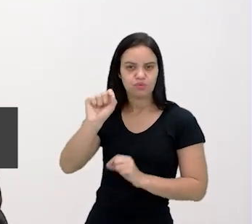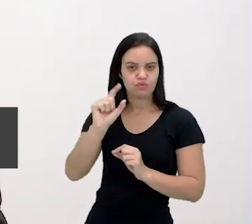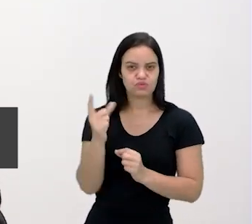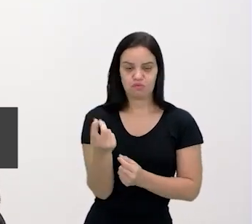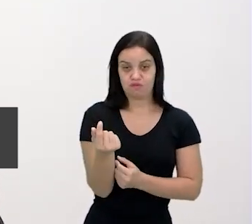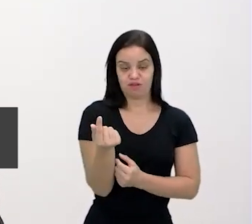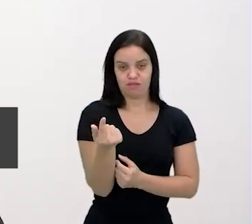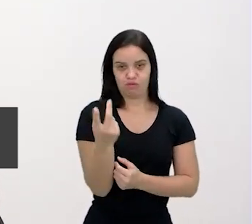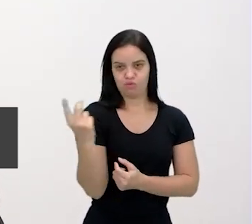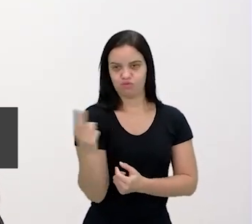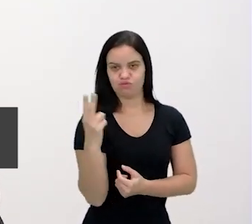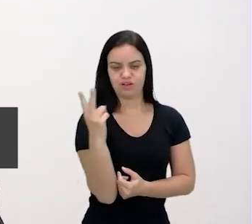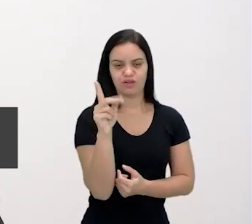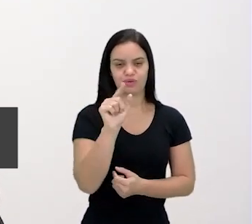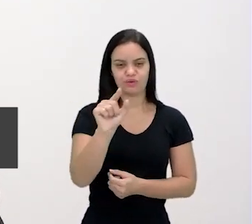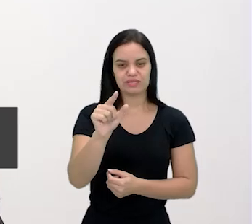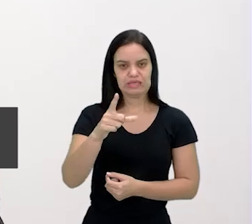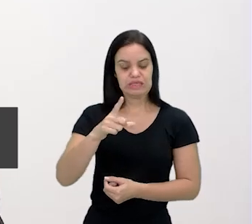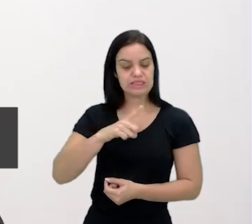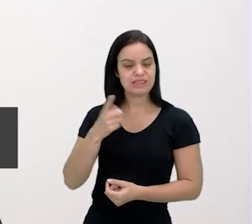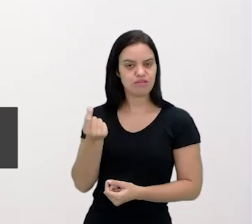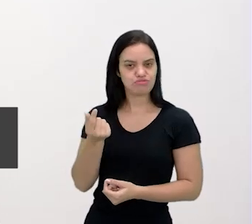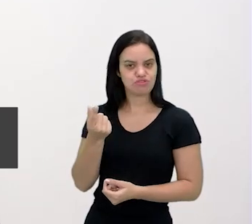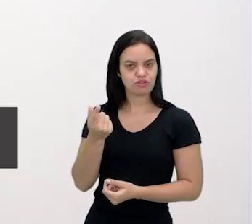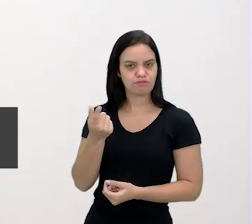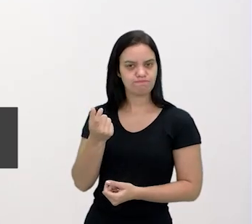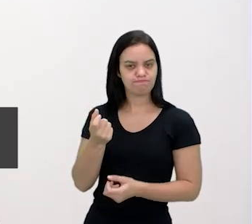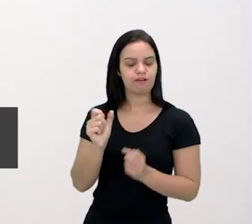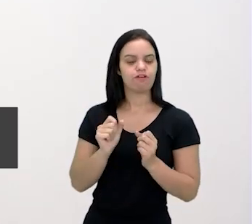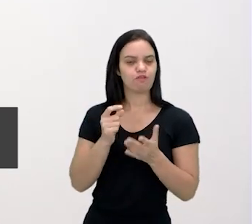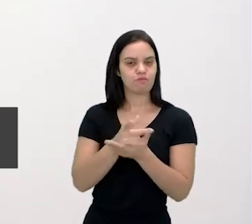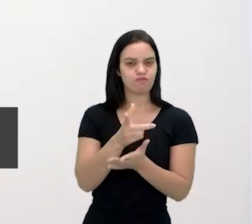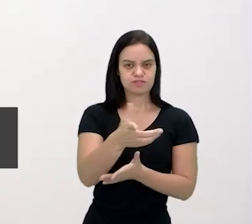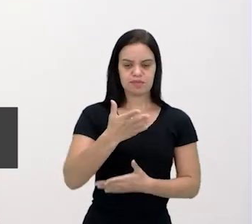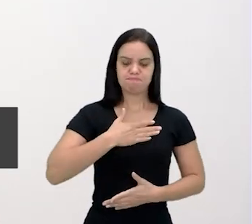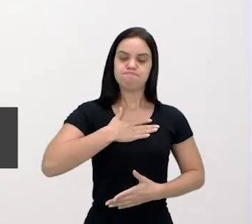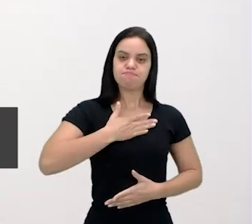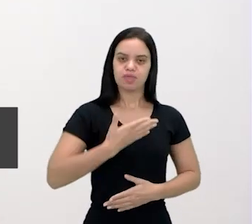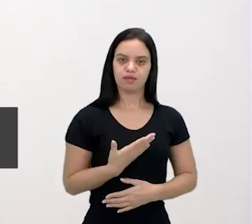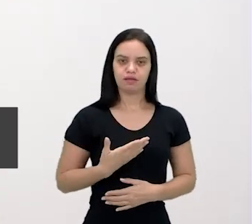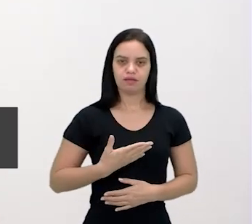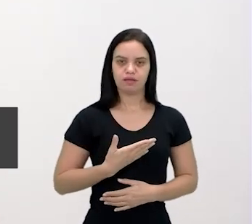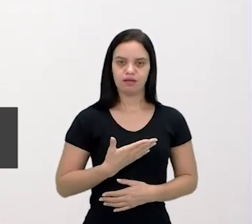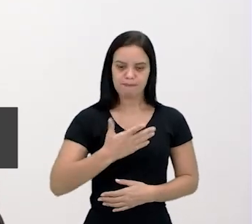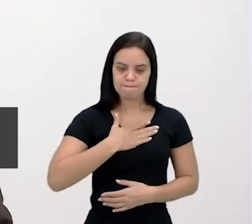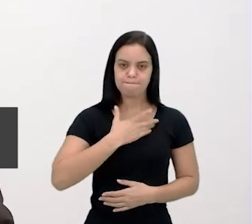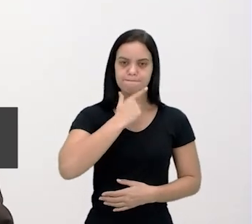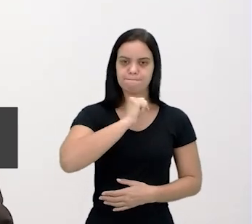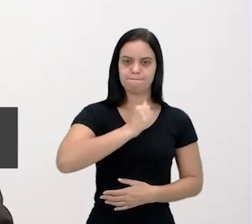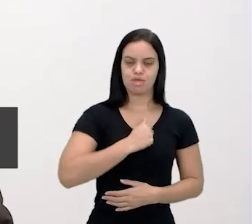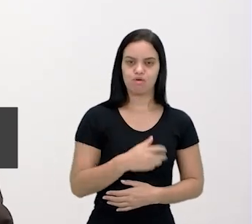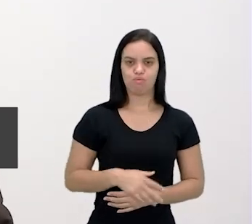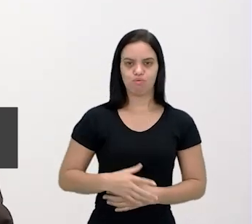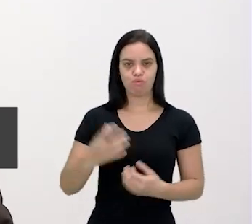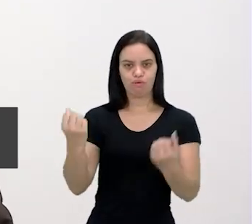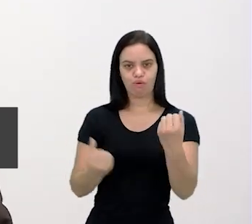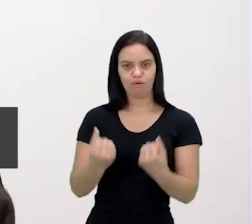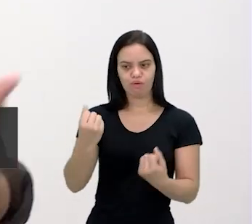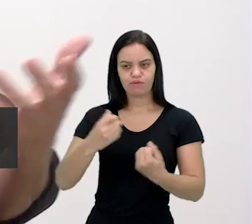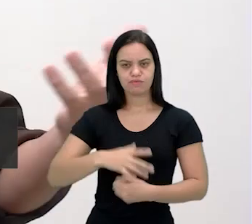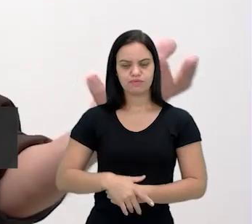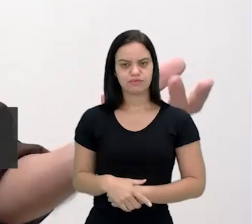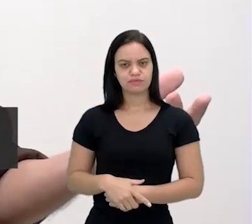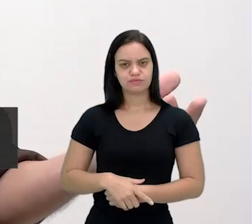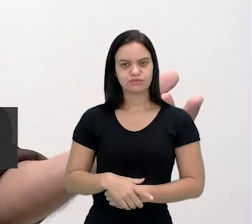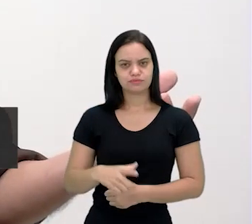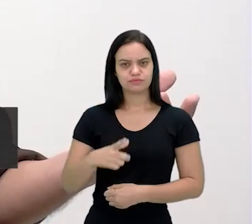vale e eu tenho esse dinheiro, toma, você é minha, você é meu. É o meu carro que interessa? São